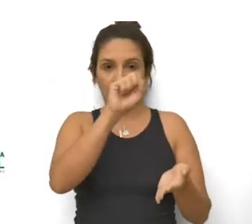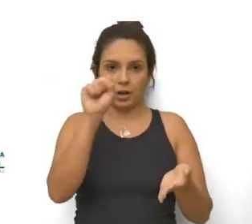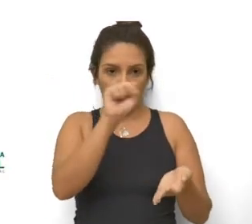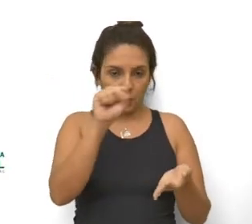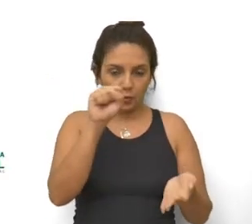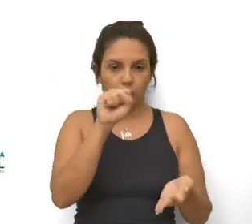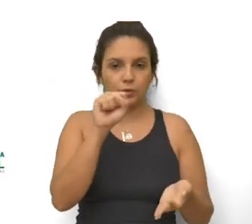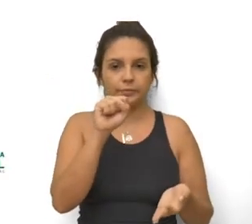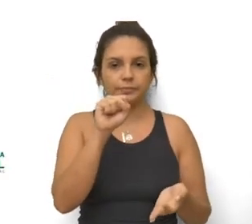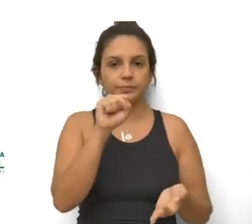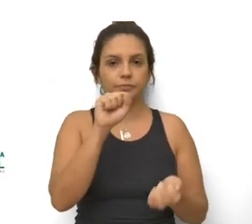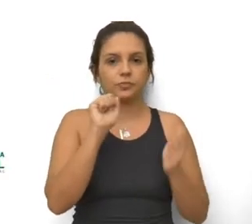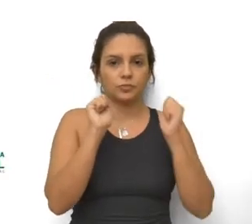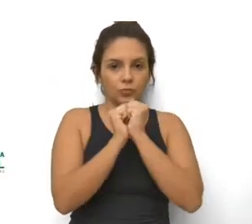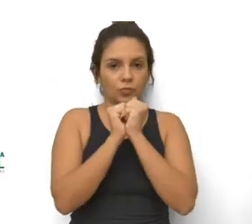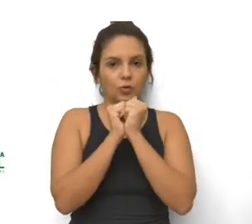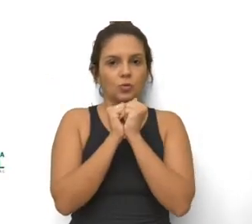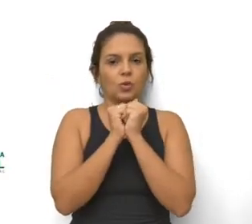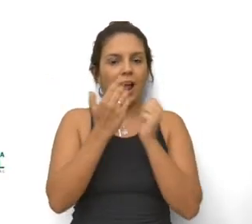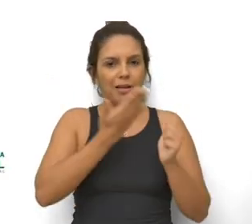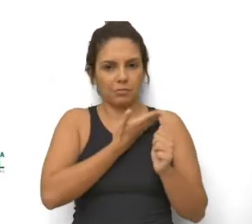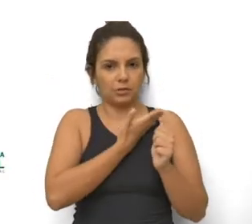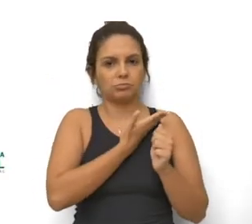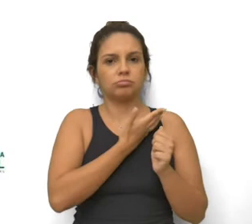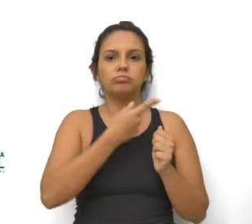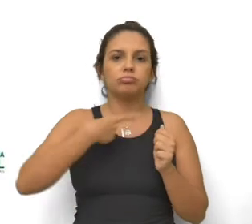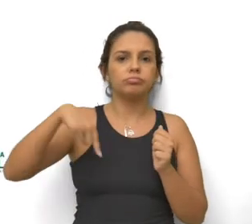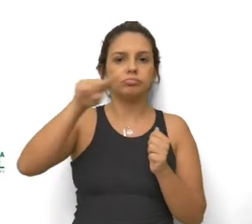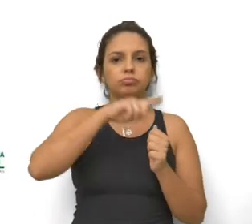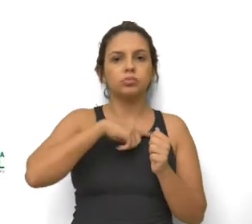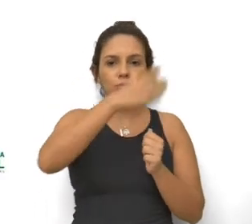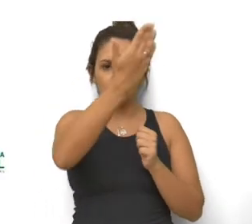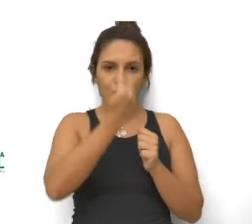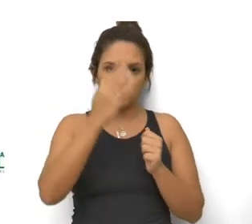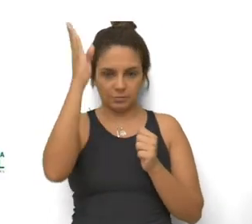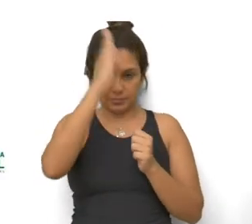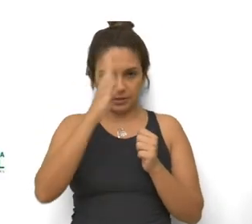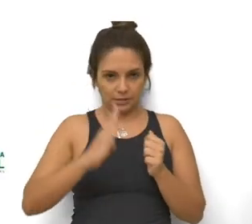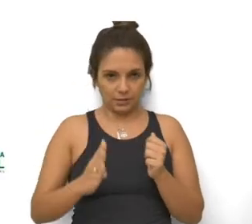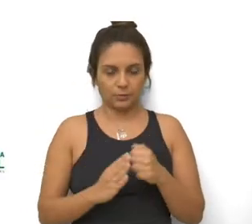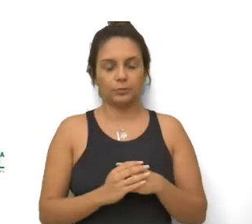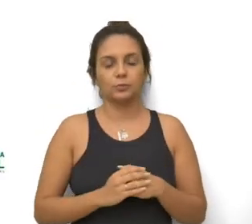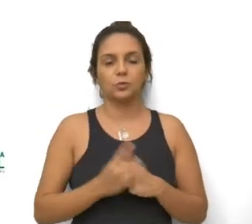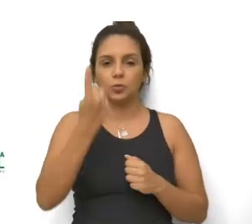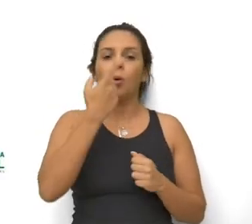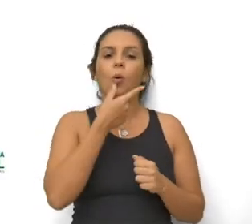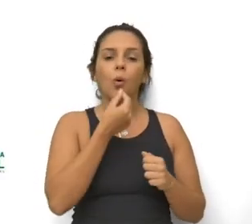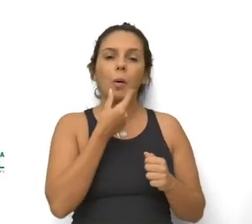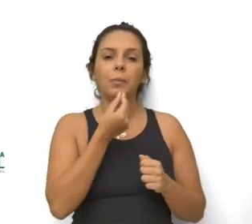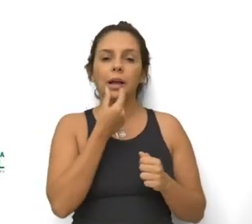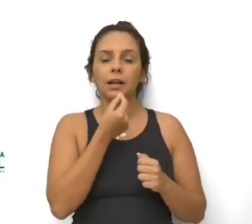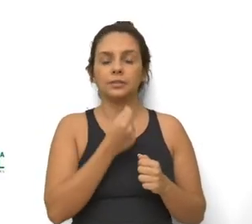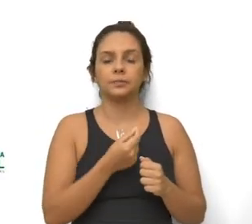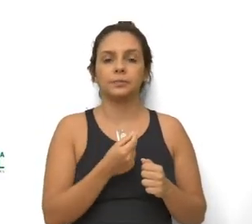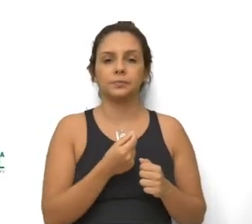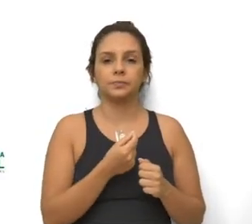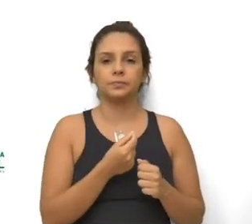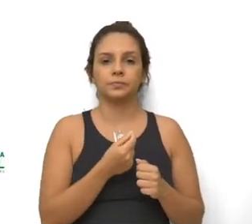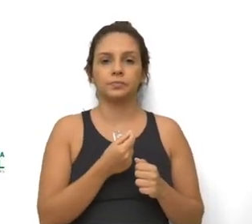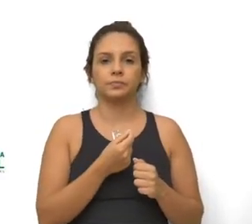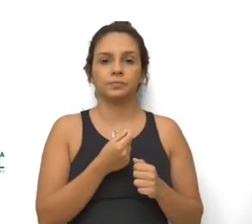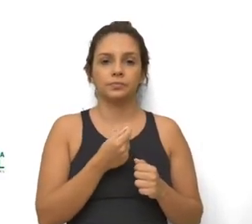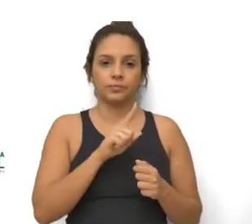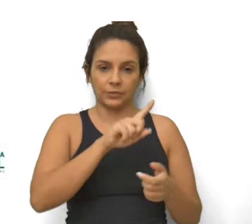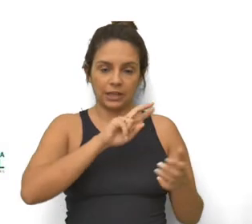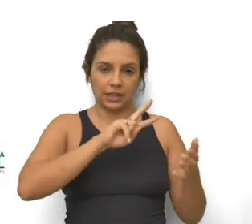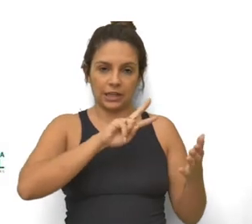88, junto com alguns amigos, a gente trouxe ao Brasil o Lloyd Schwartz, que é o maior